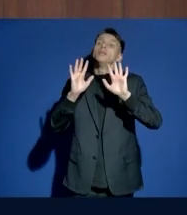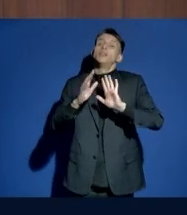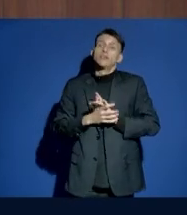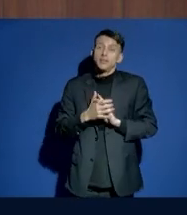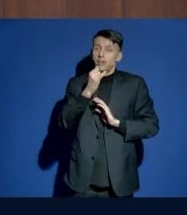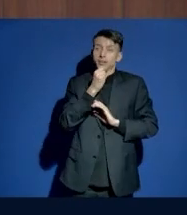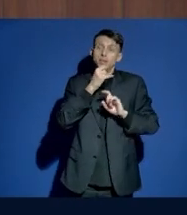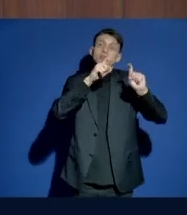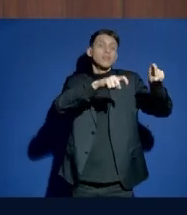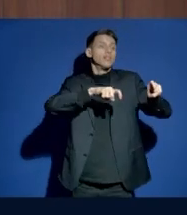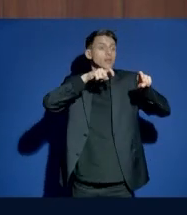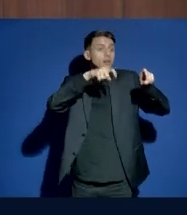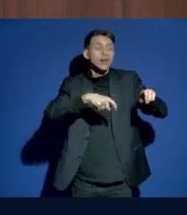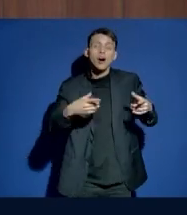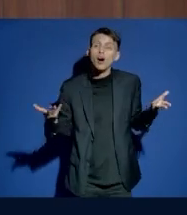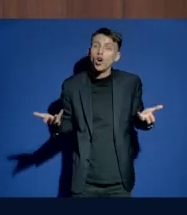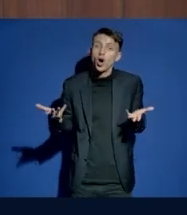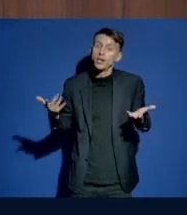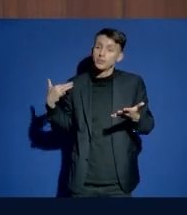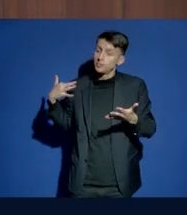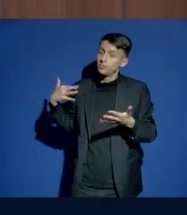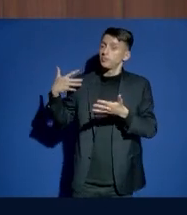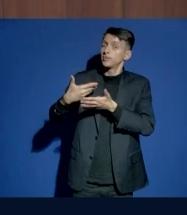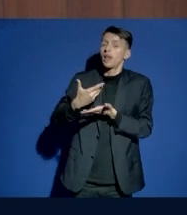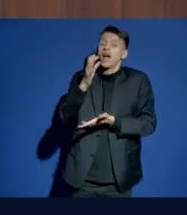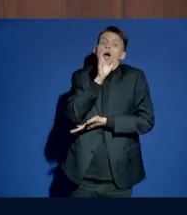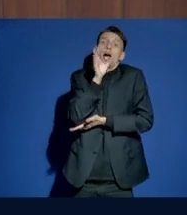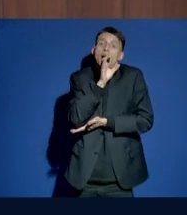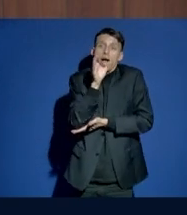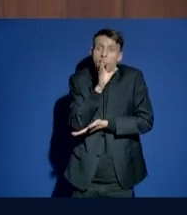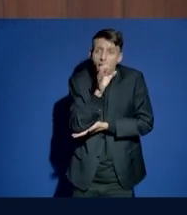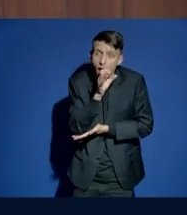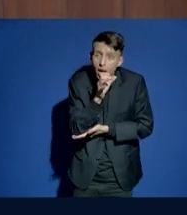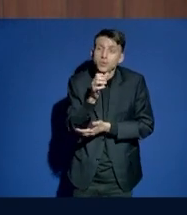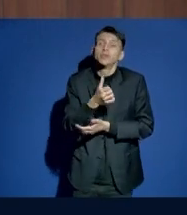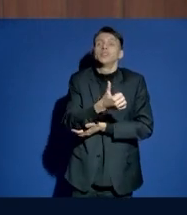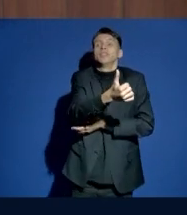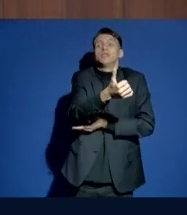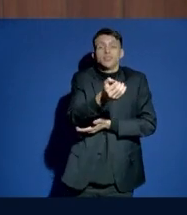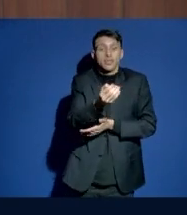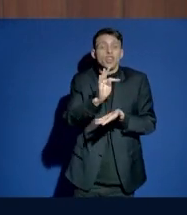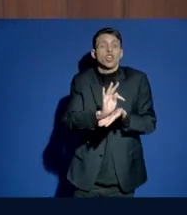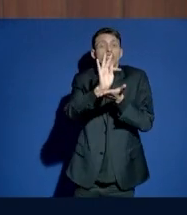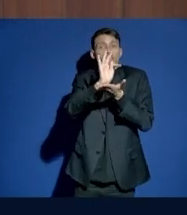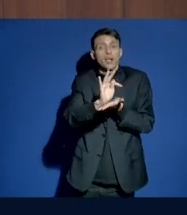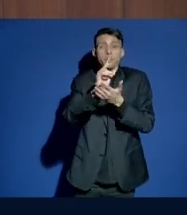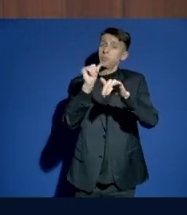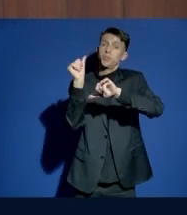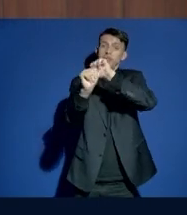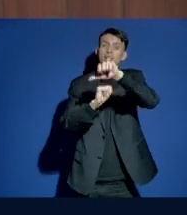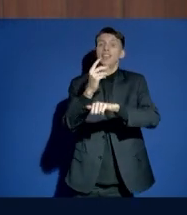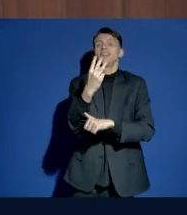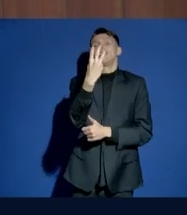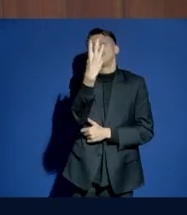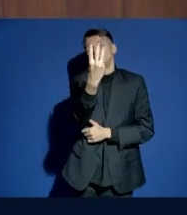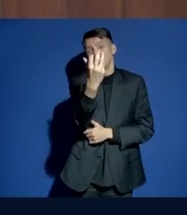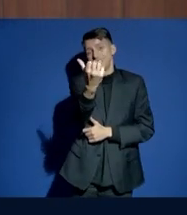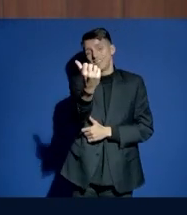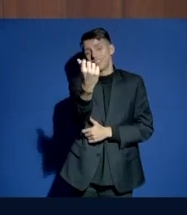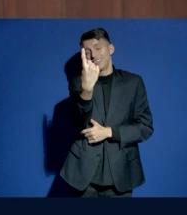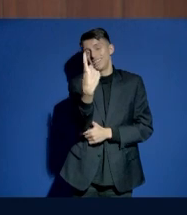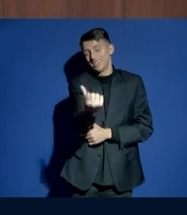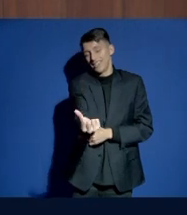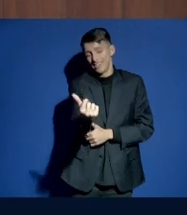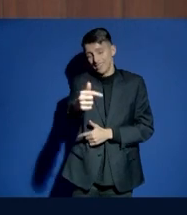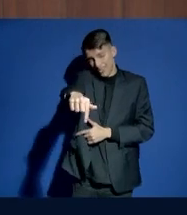a agricultura chega e rapidamente sai de 60 toneladas vem para 317 milhões